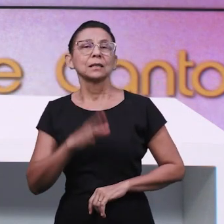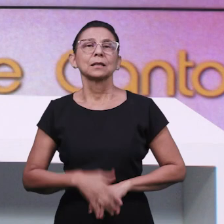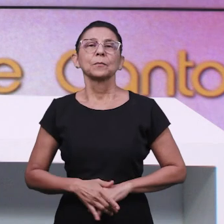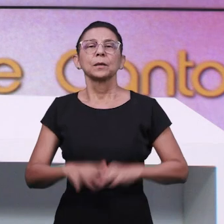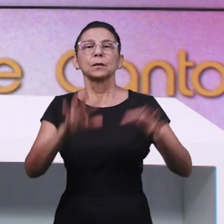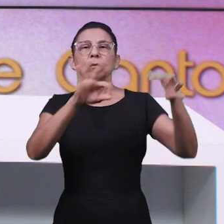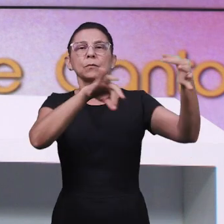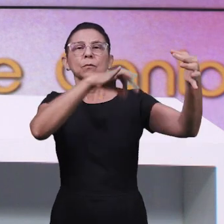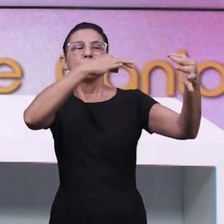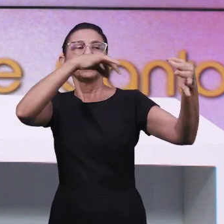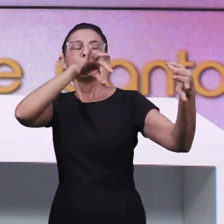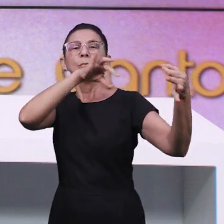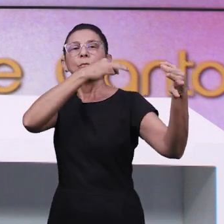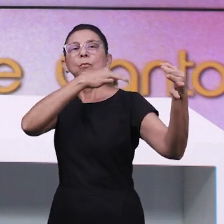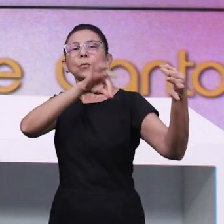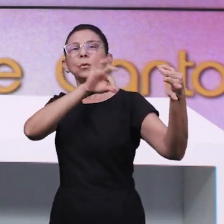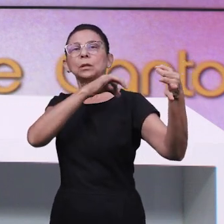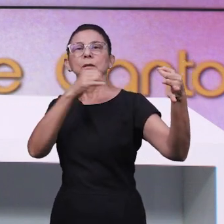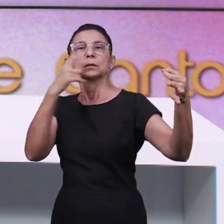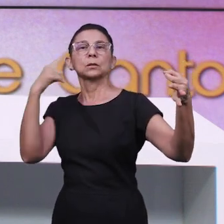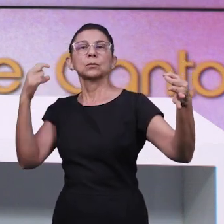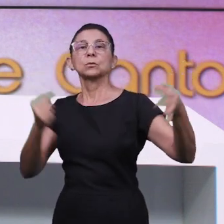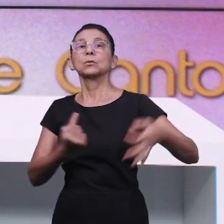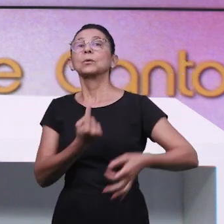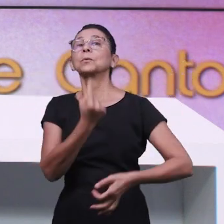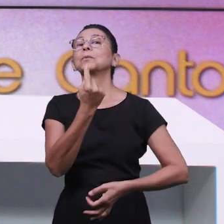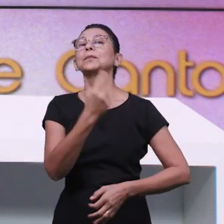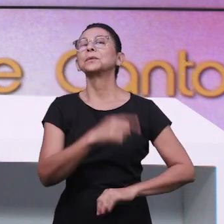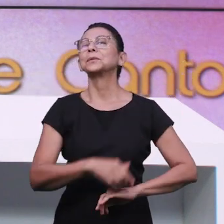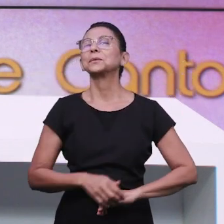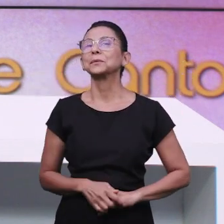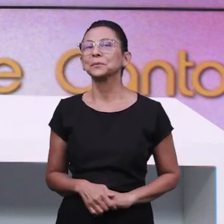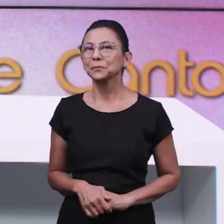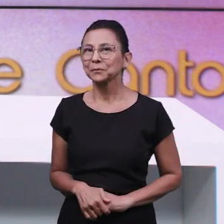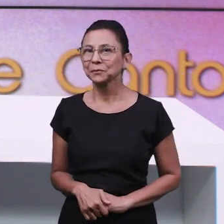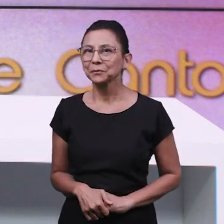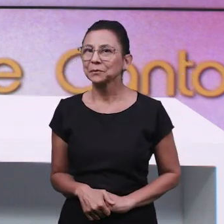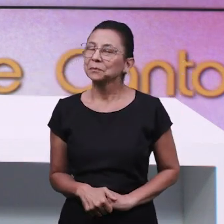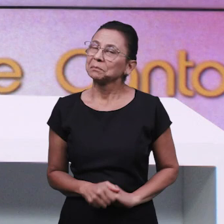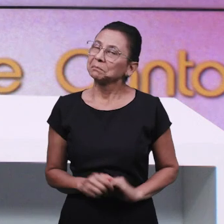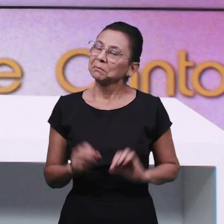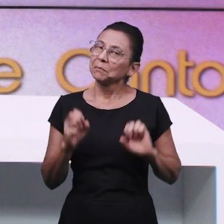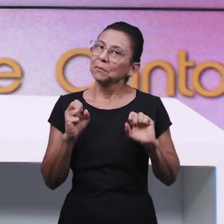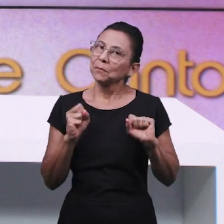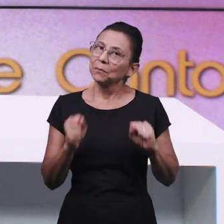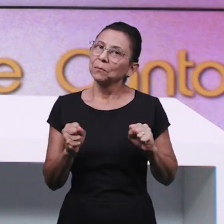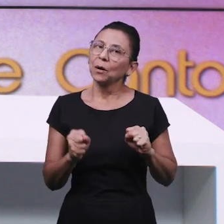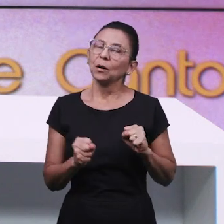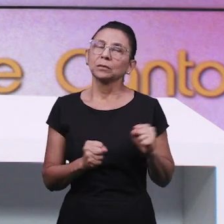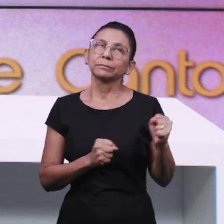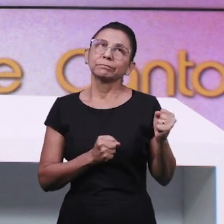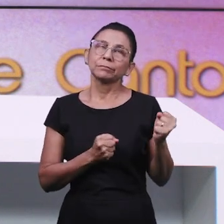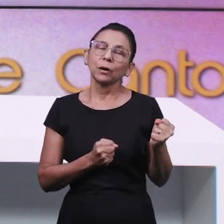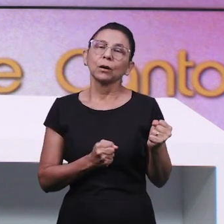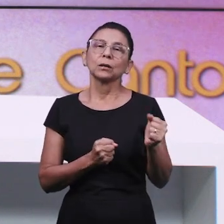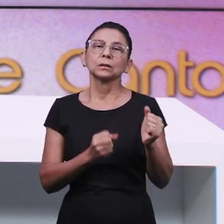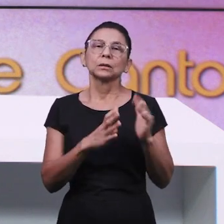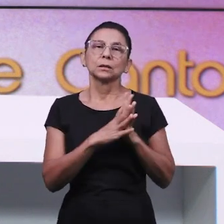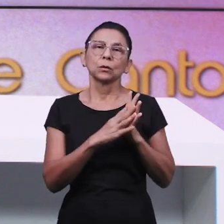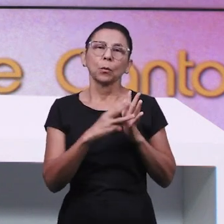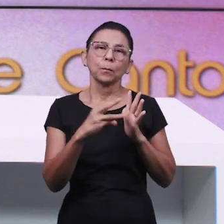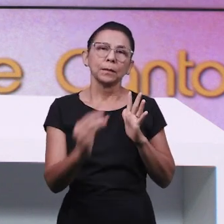som único. E aí o violino, ele pode até se parecer com outros instrumentos, como